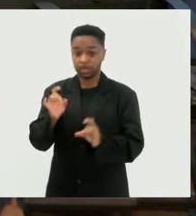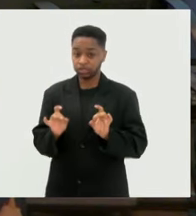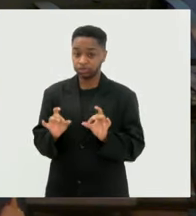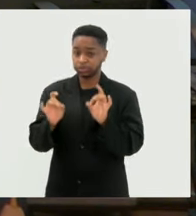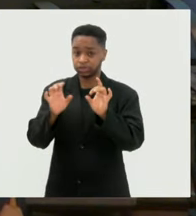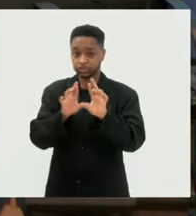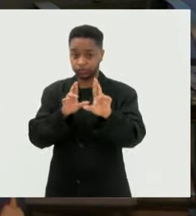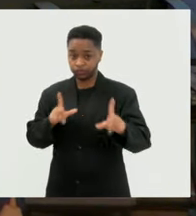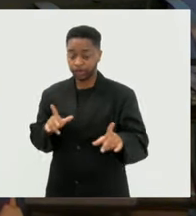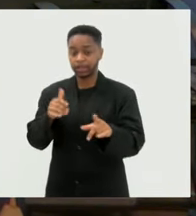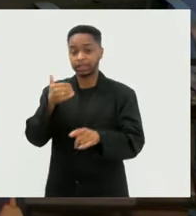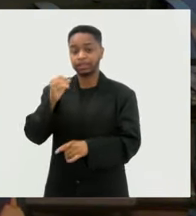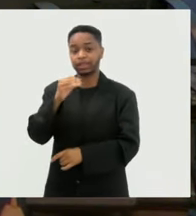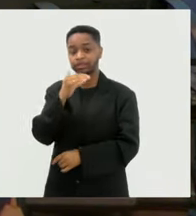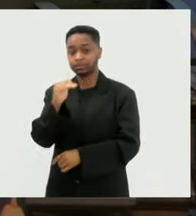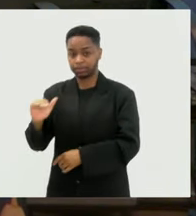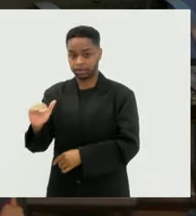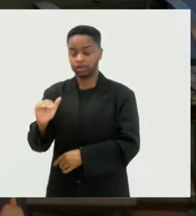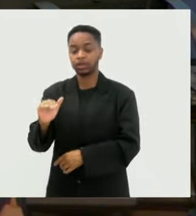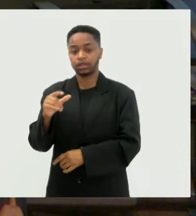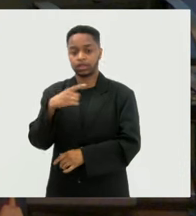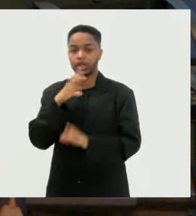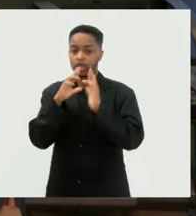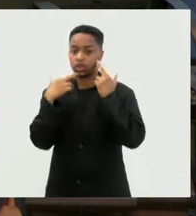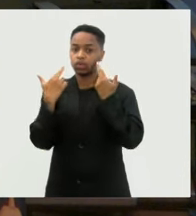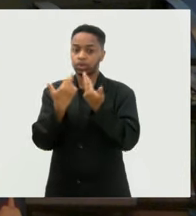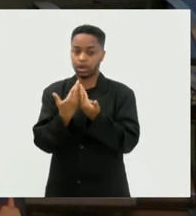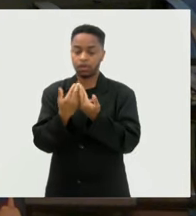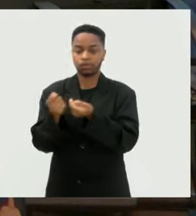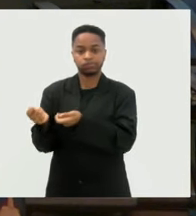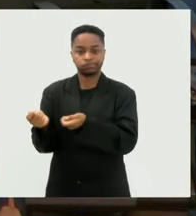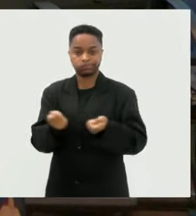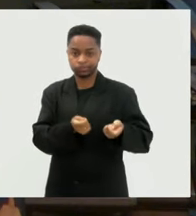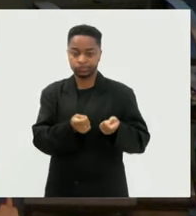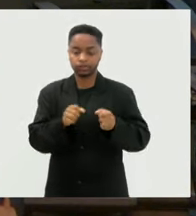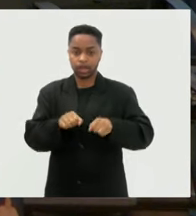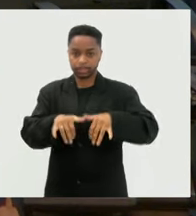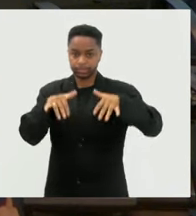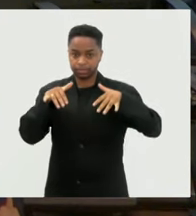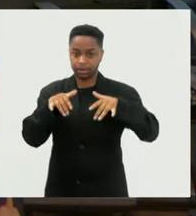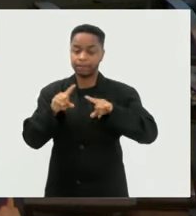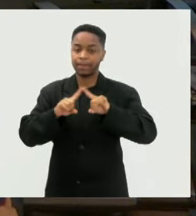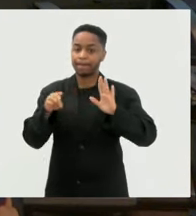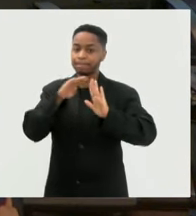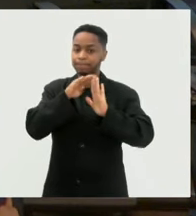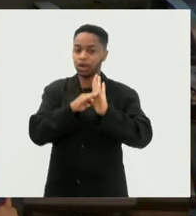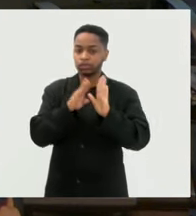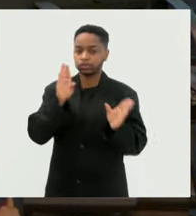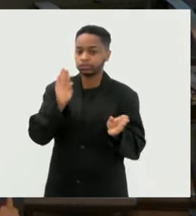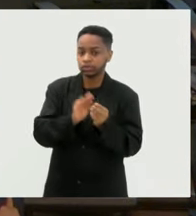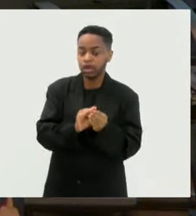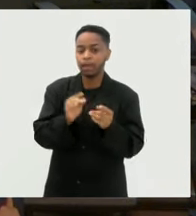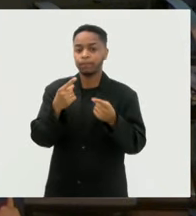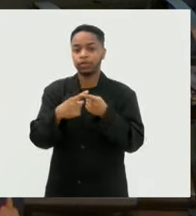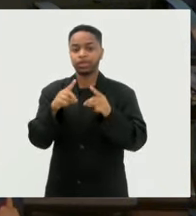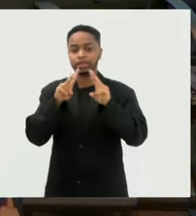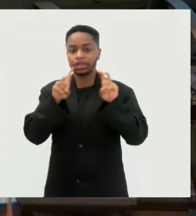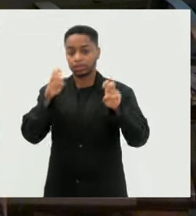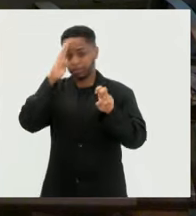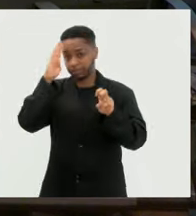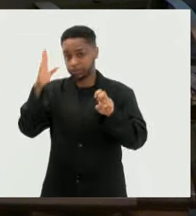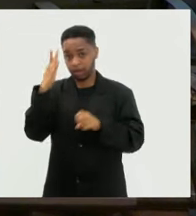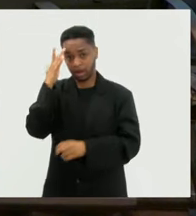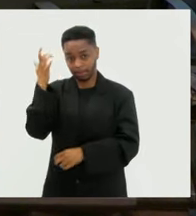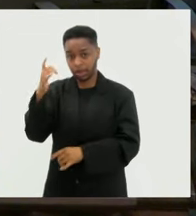realizada a nossa sessão de quinta, conforme acordado com a maioria, e numa pauta bem curta, porque a temática principal amanhã é